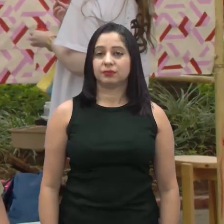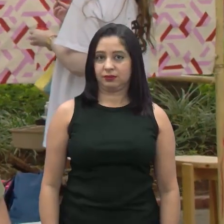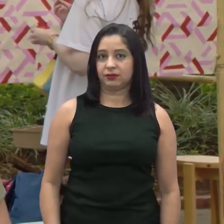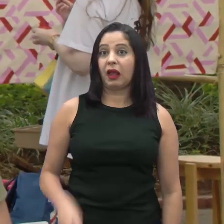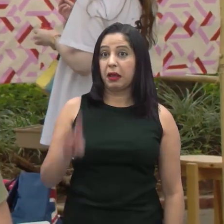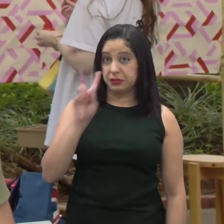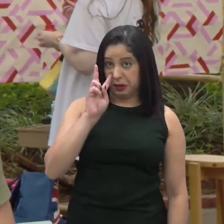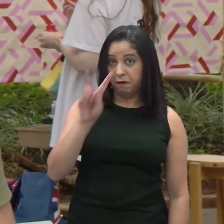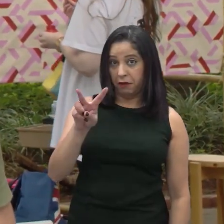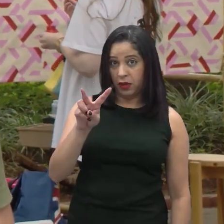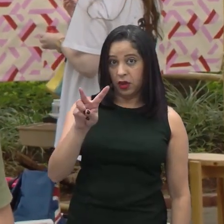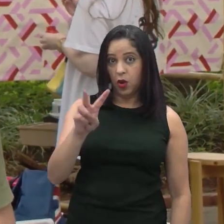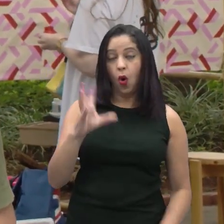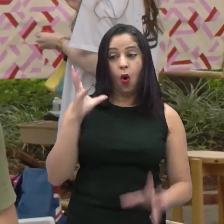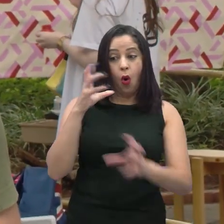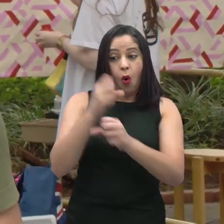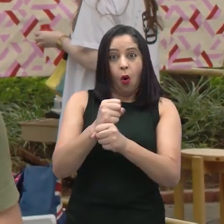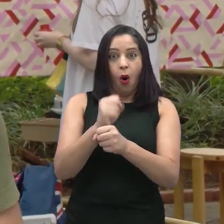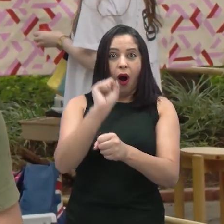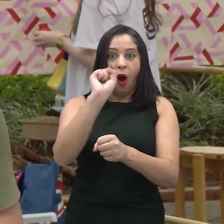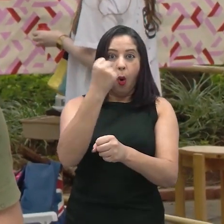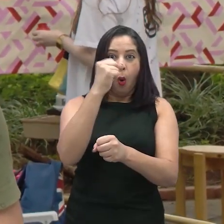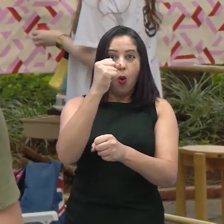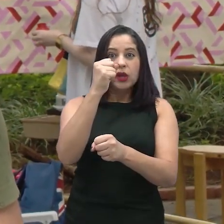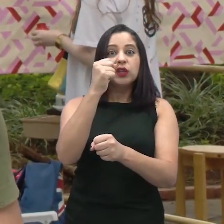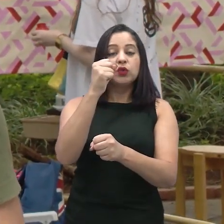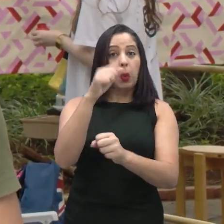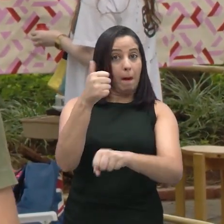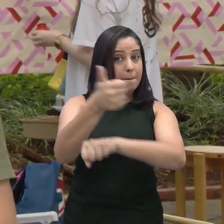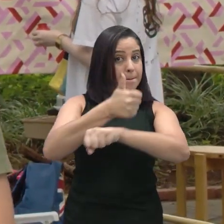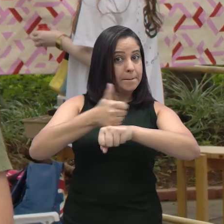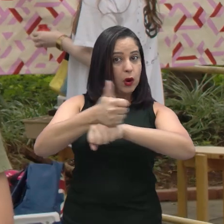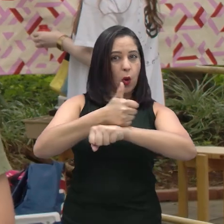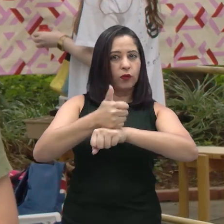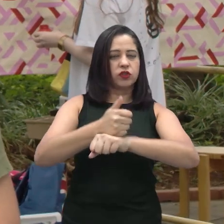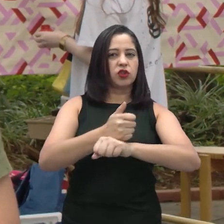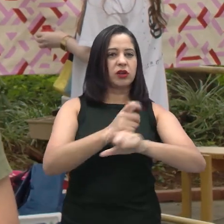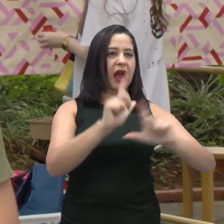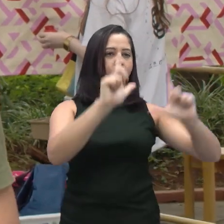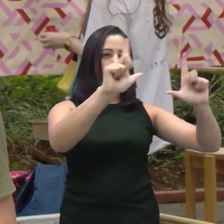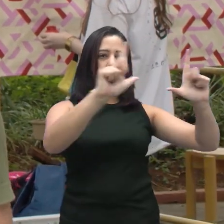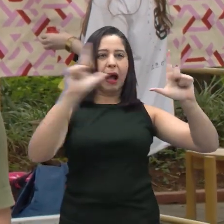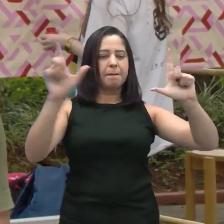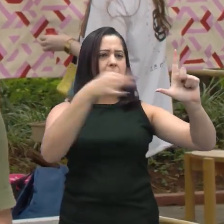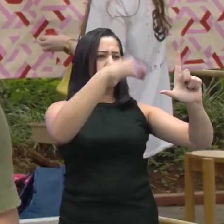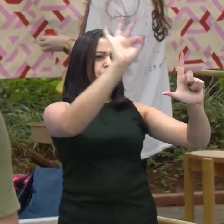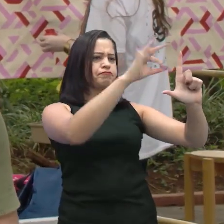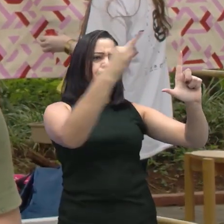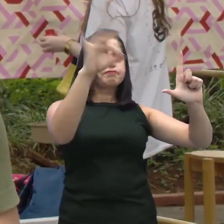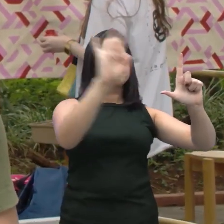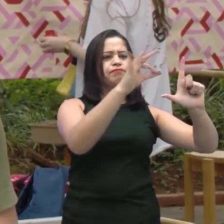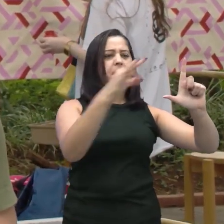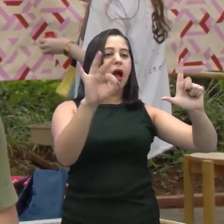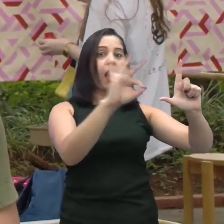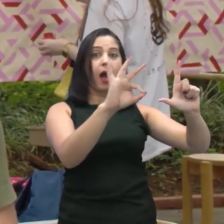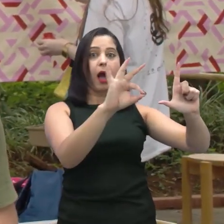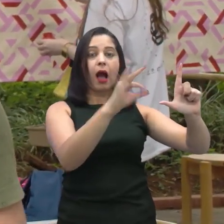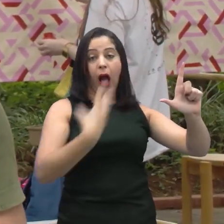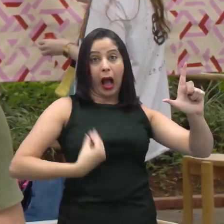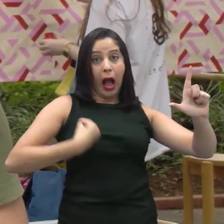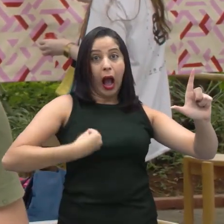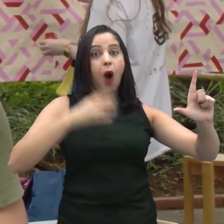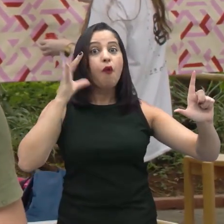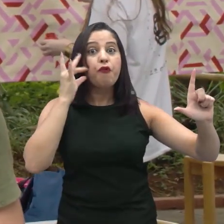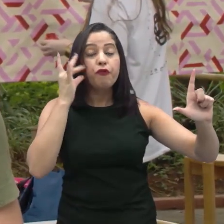Vocês ouviram o Paulo falando, né? São 8 artistas que estão não só expondo os trabalhos, como produzindo em tempo real, mas